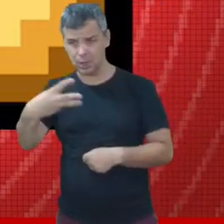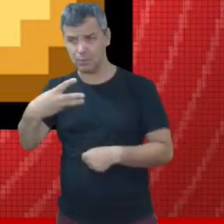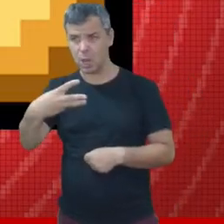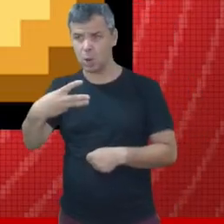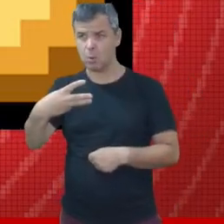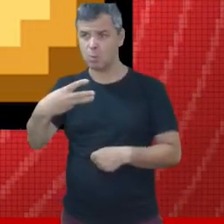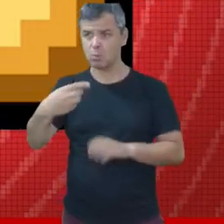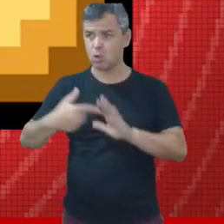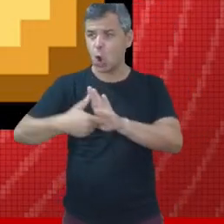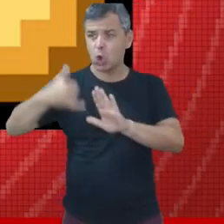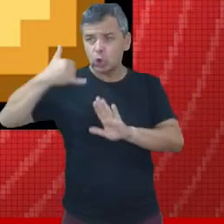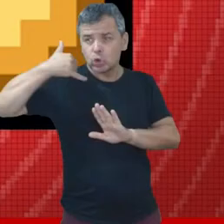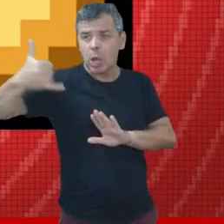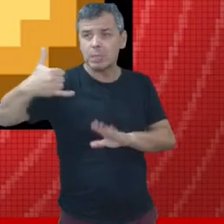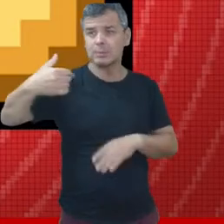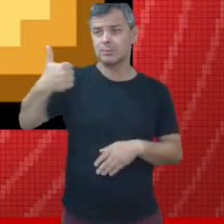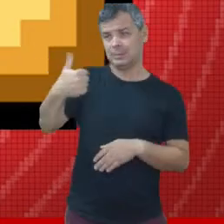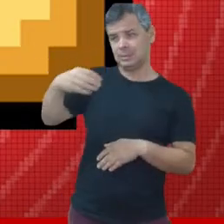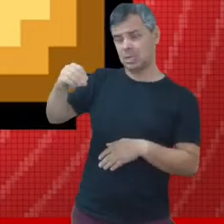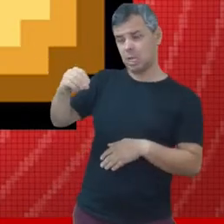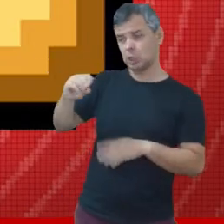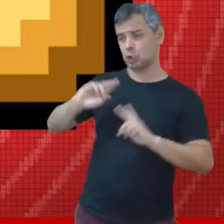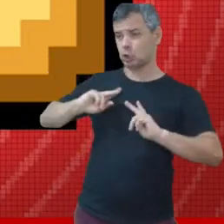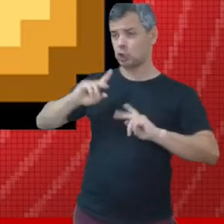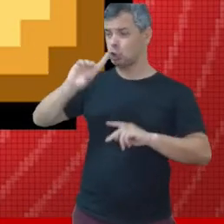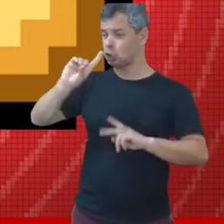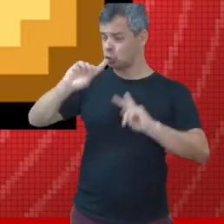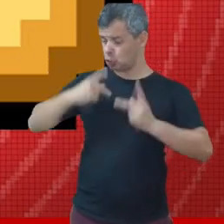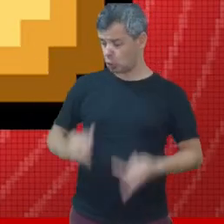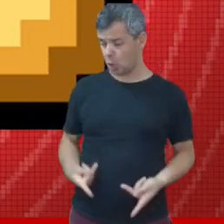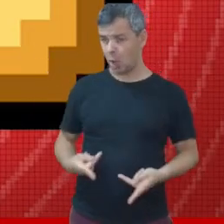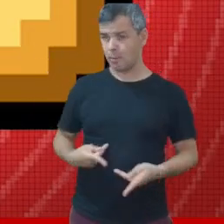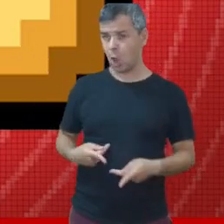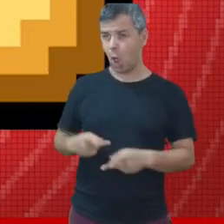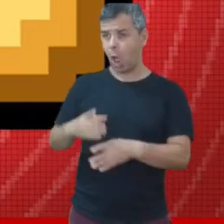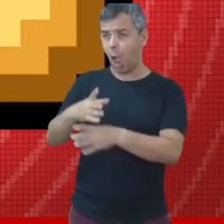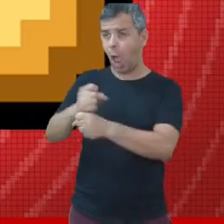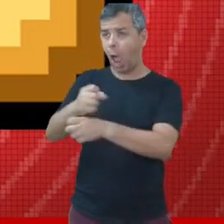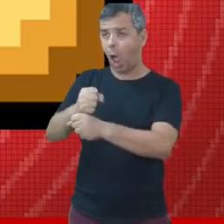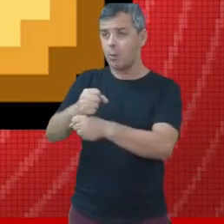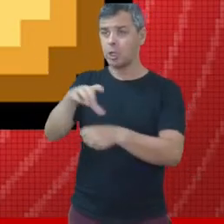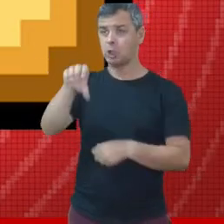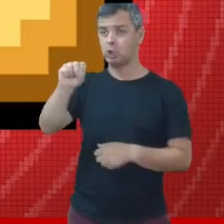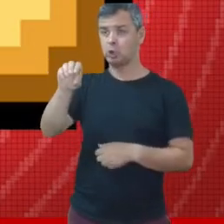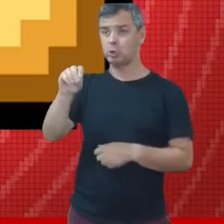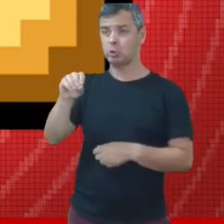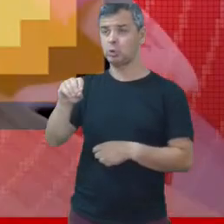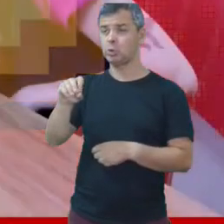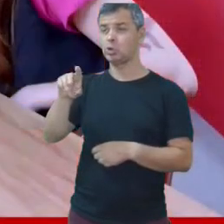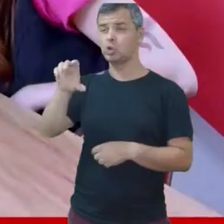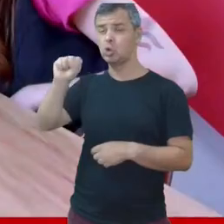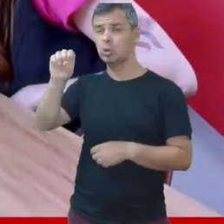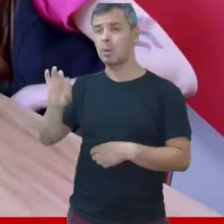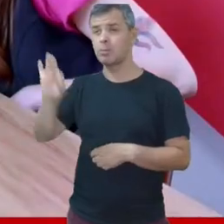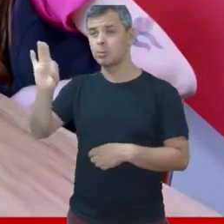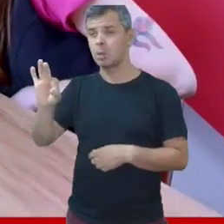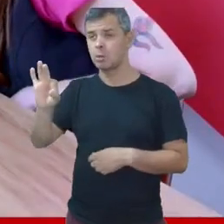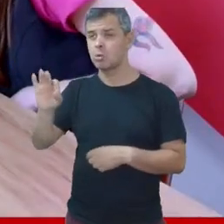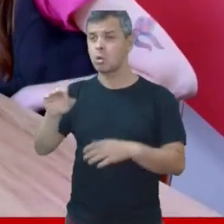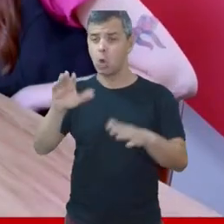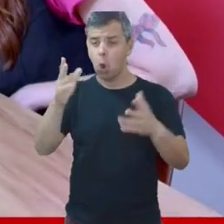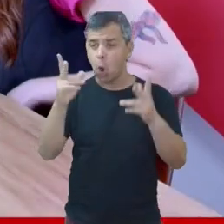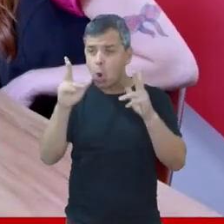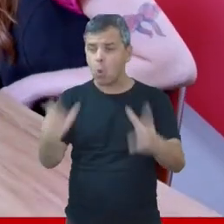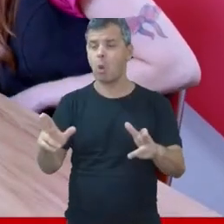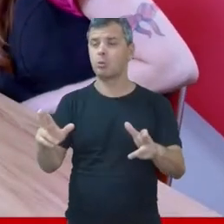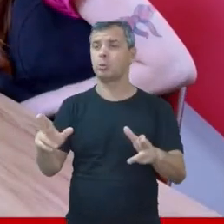Disque 100, que é o Disque Direitos Humanos, indicou um aumento de 80% na comparação com 2022.